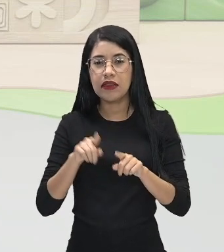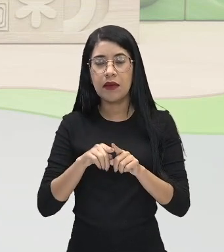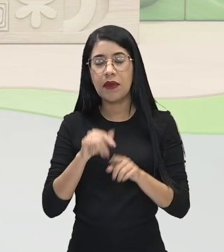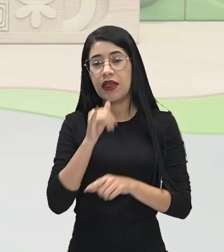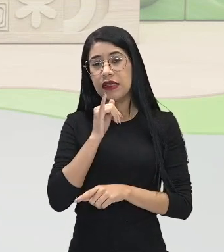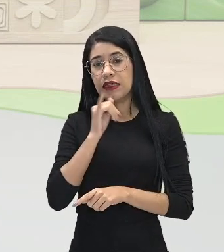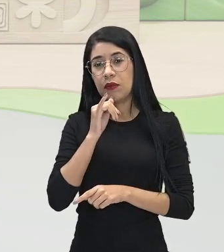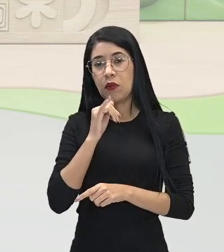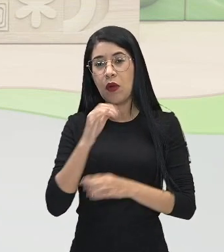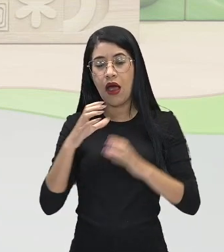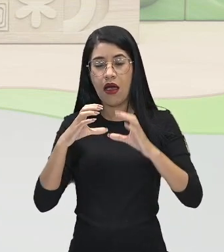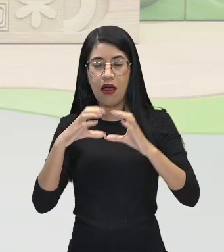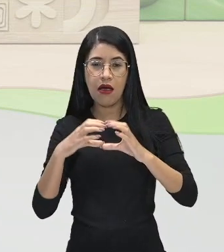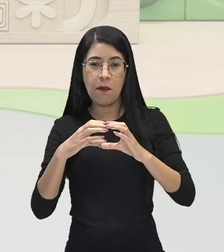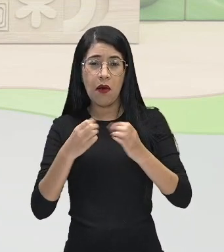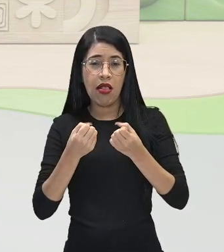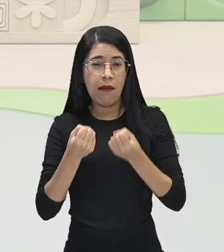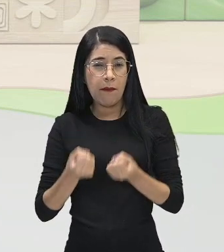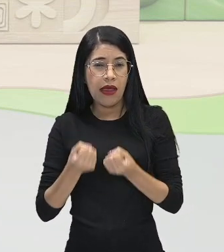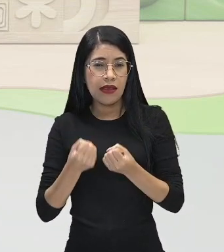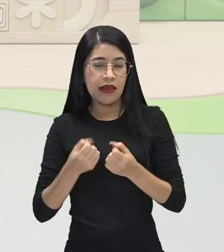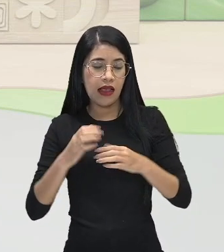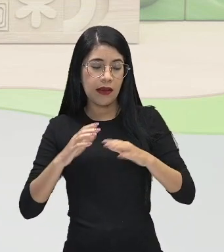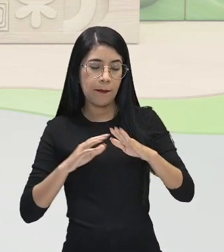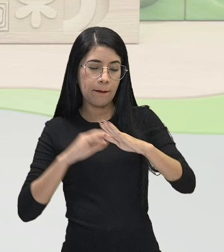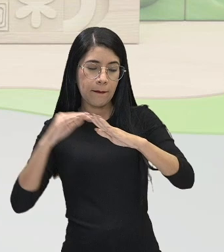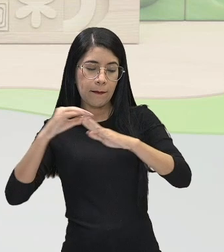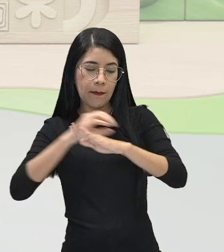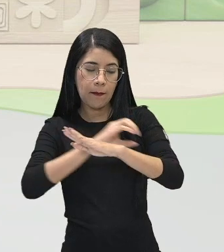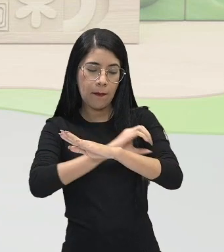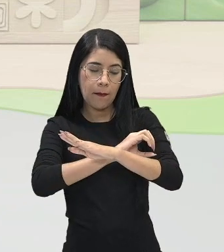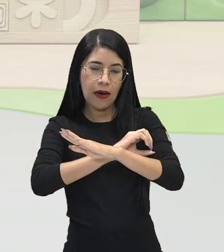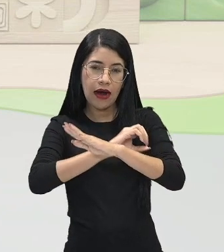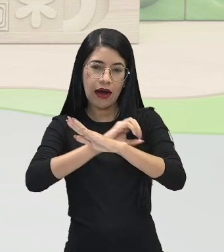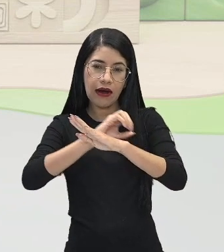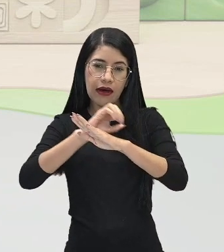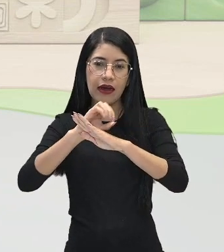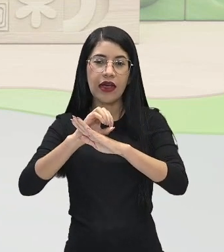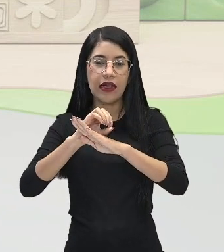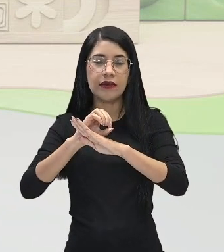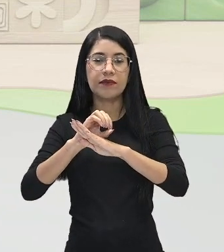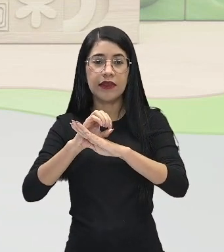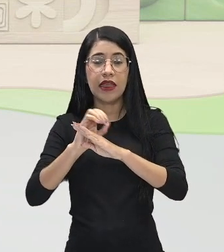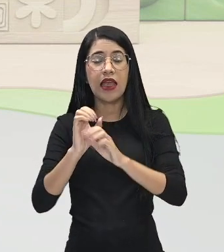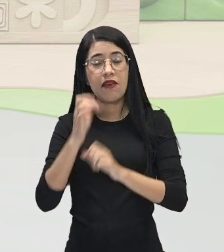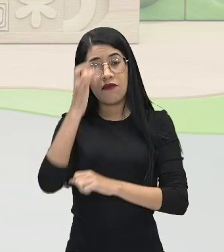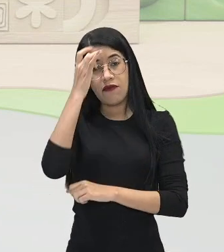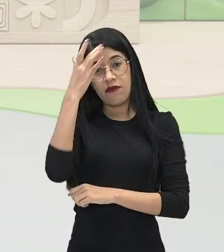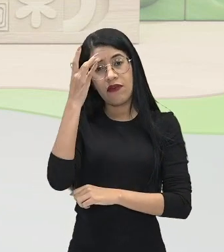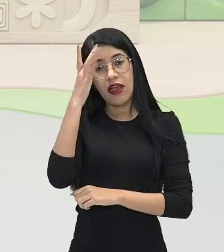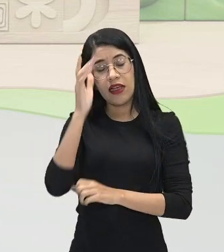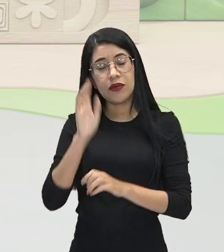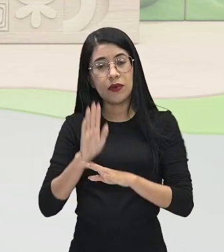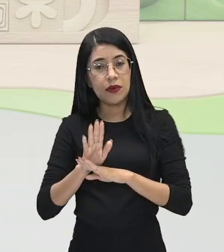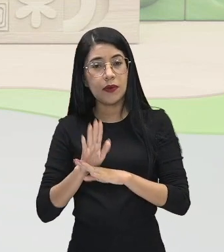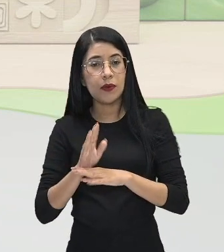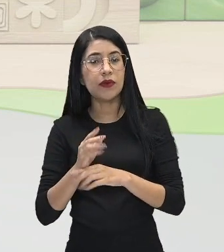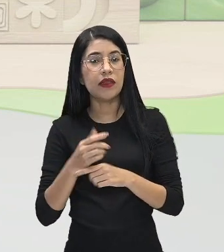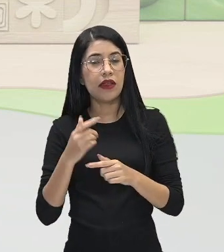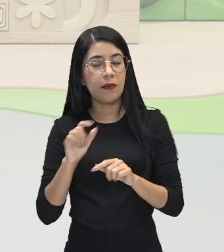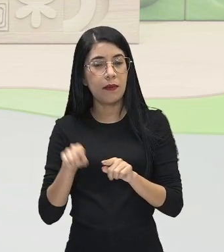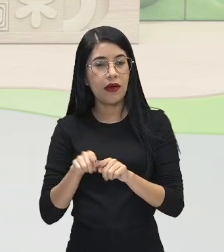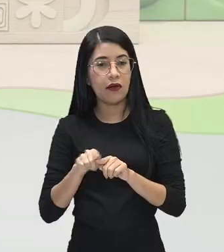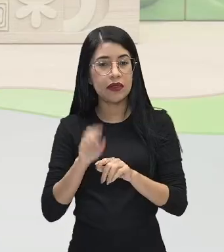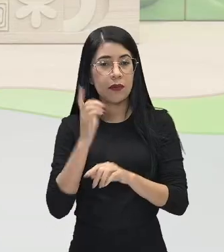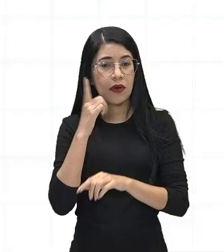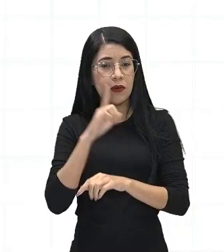uma rampa, né? Essa rampa pode ajudar aí nesse processo, né? Pode facilitar esse processo,